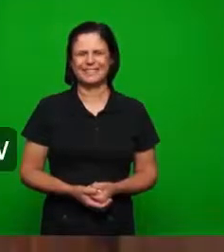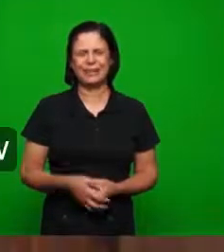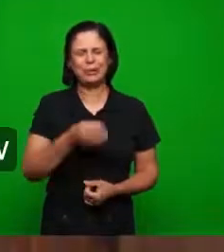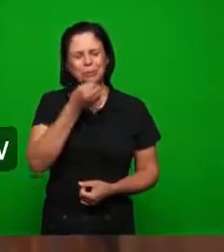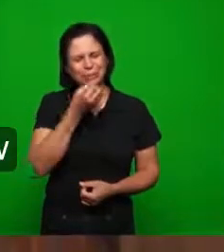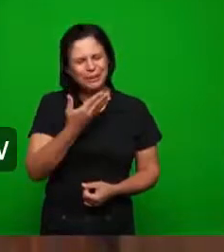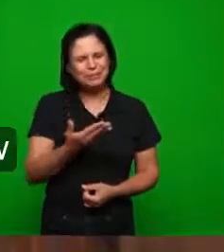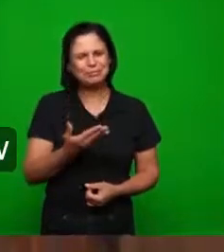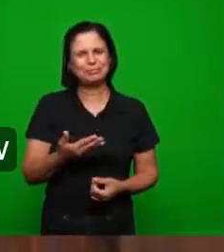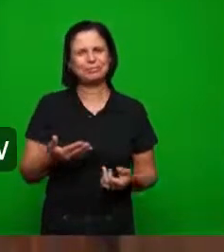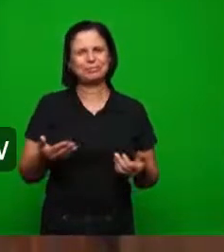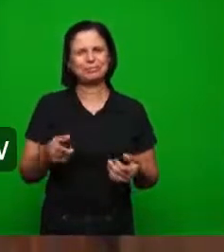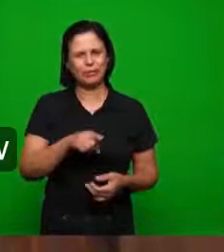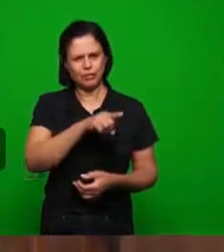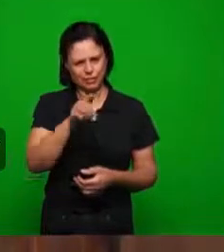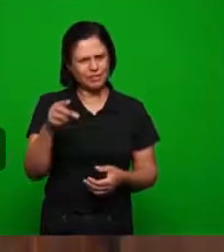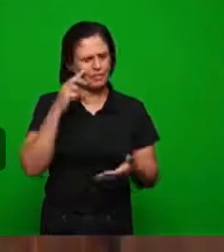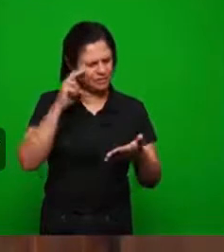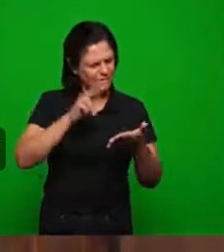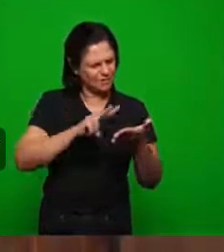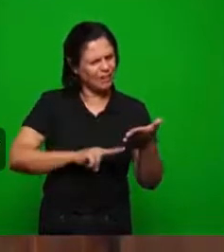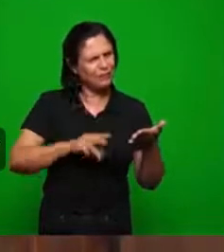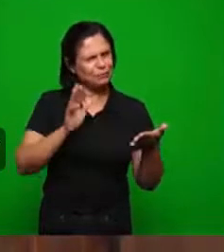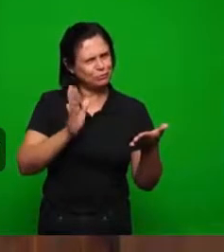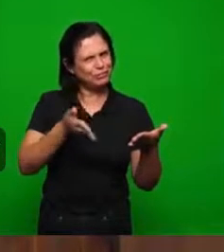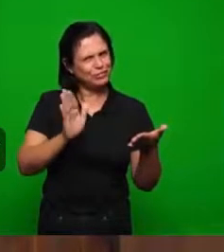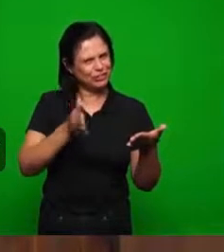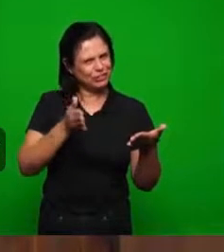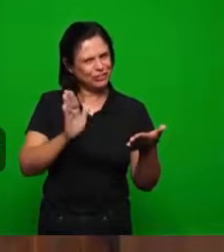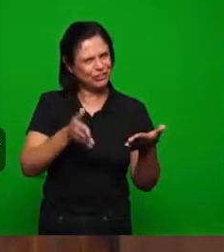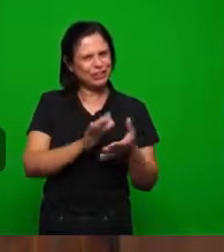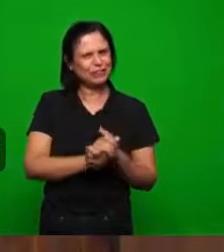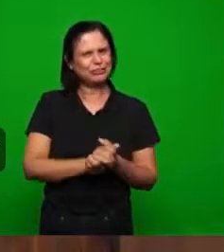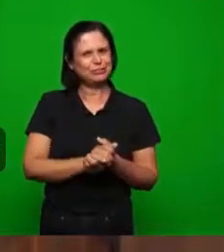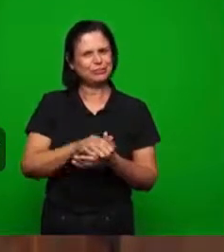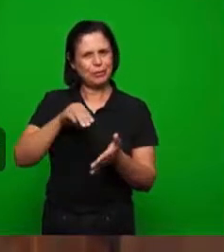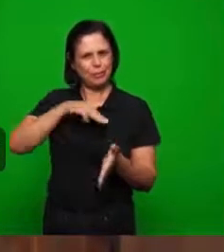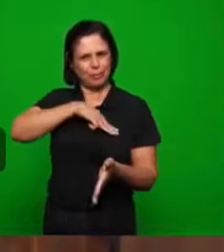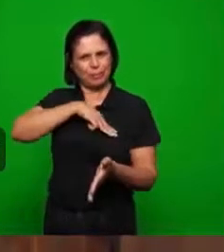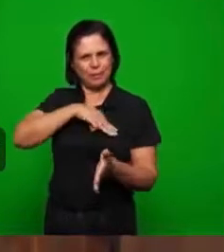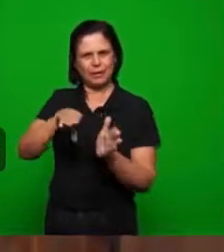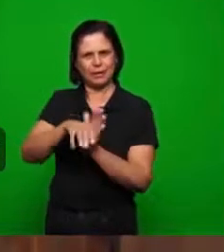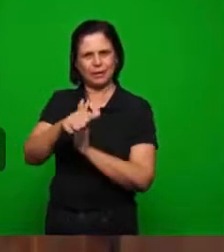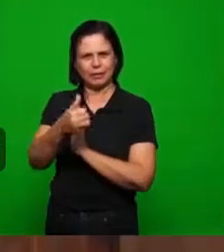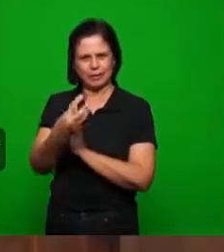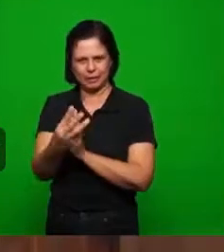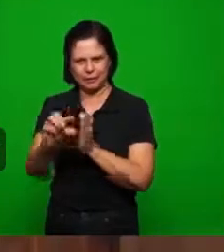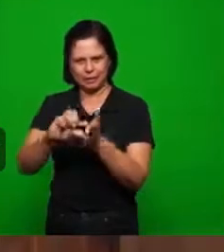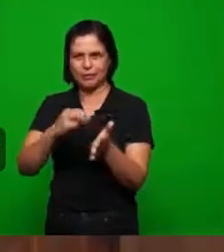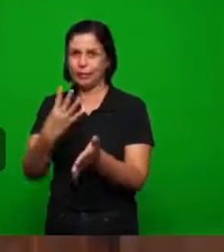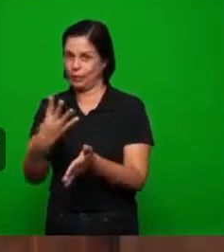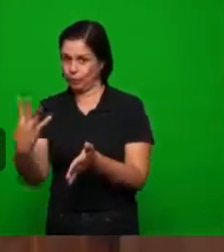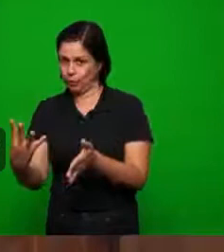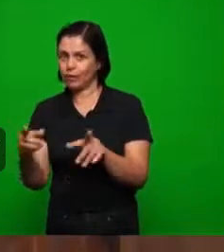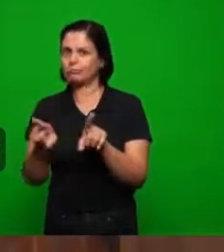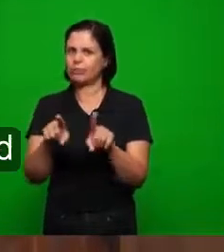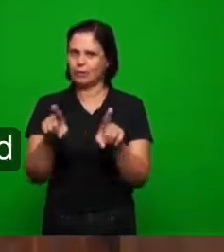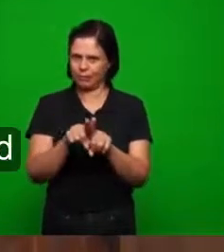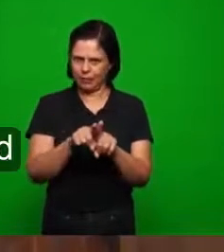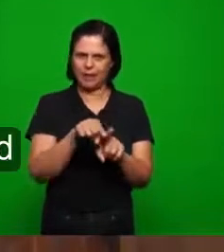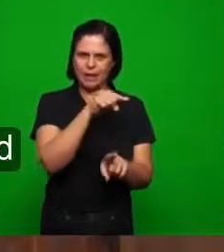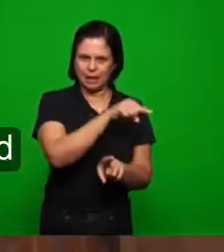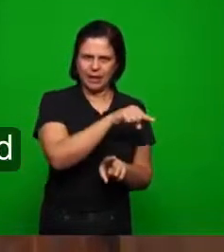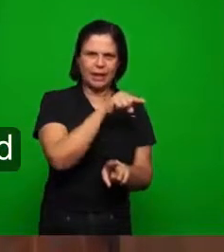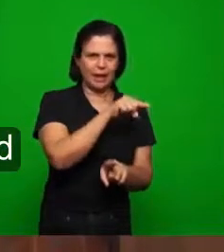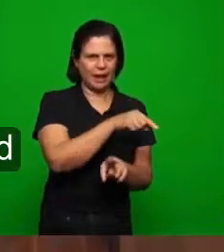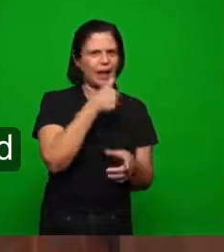Muito bem, irmãos, certamente os irmãos leram os textos de Mateus, no capítulo 13, verso 44, e também a carta